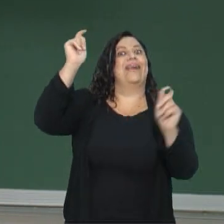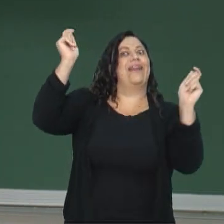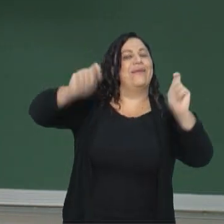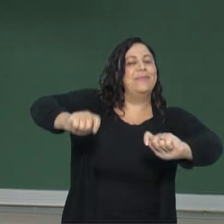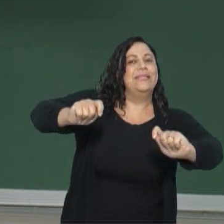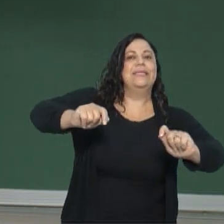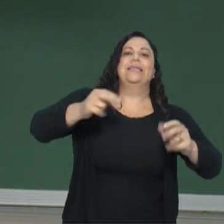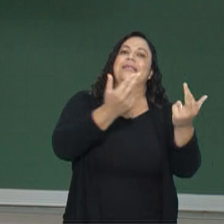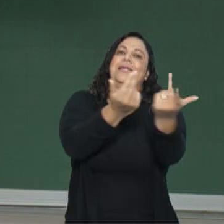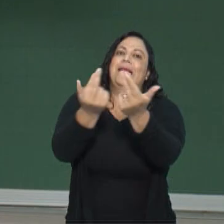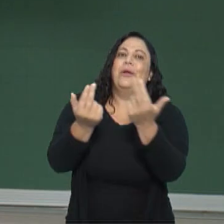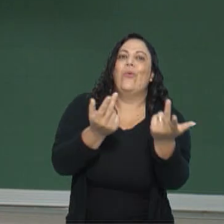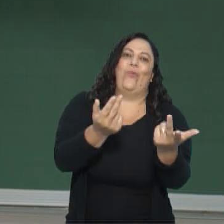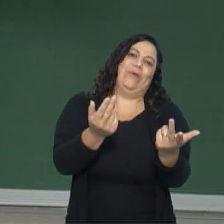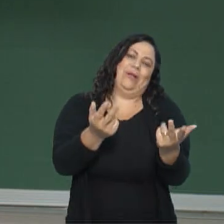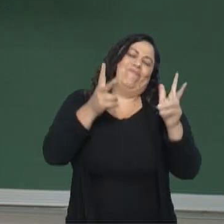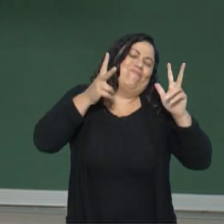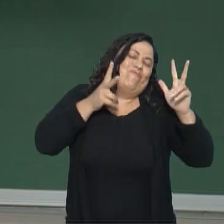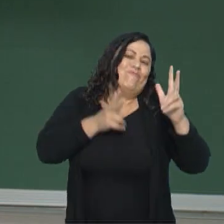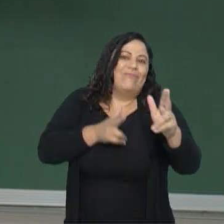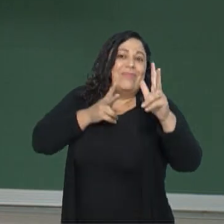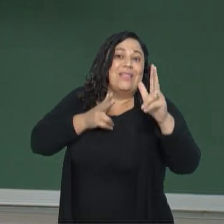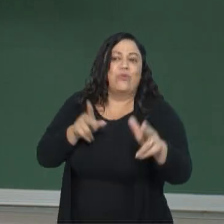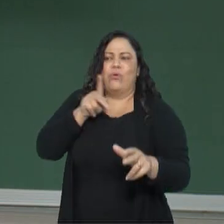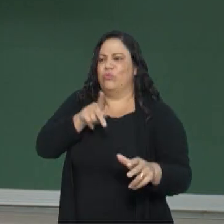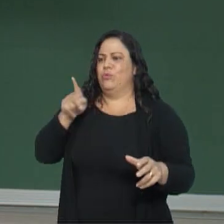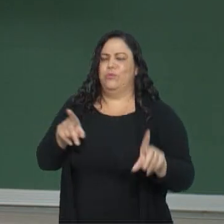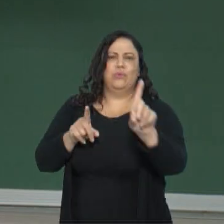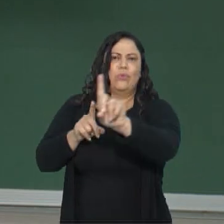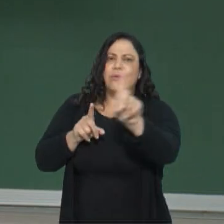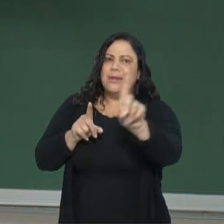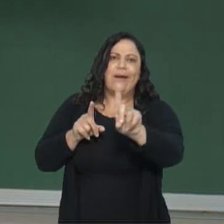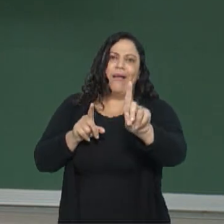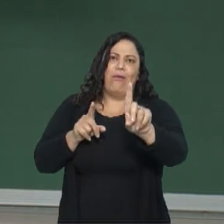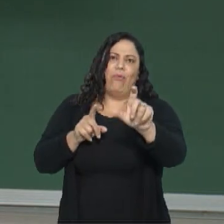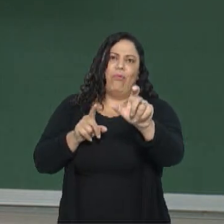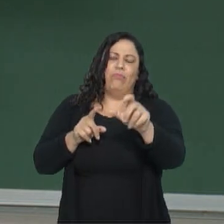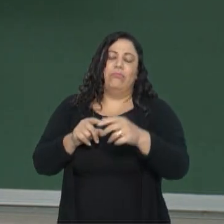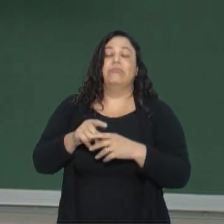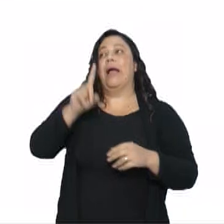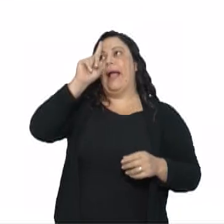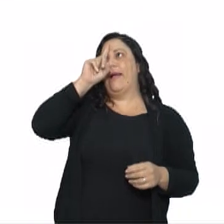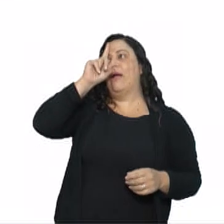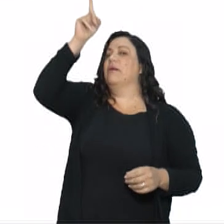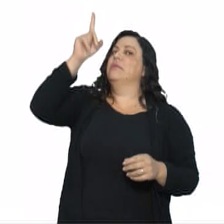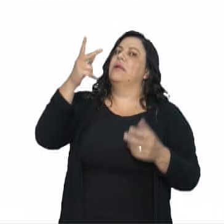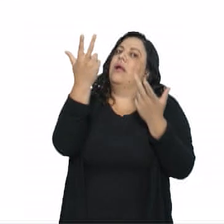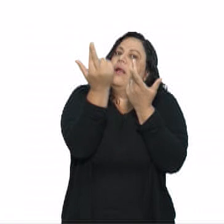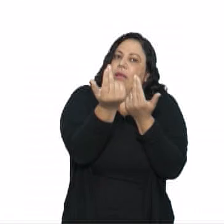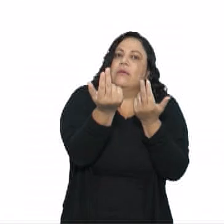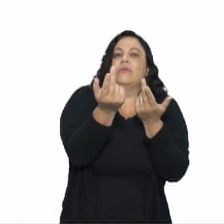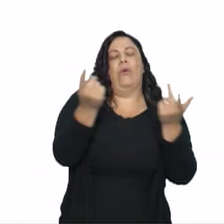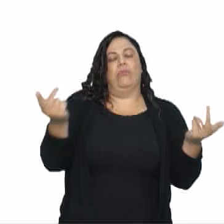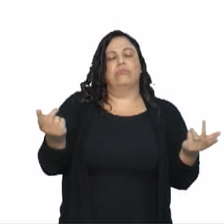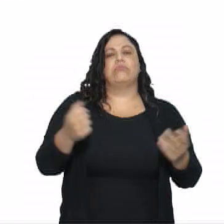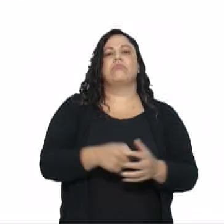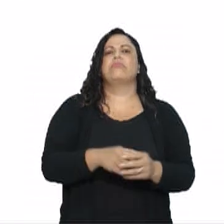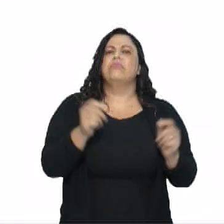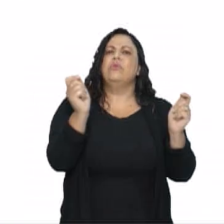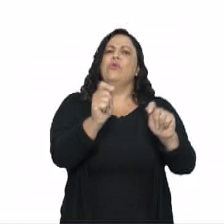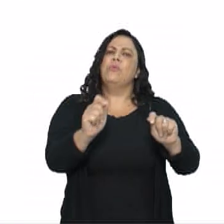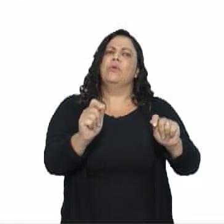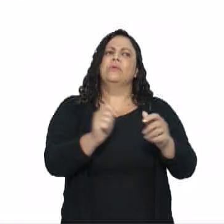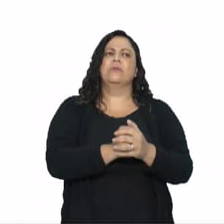mesma. Não precisa ser iguais às mesmas palavras. O que você pode ter colocado como